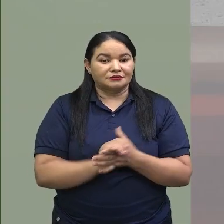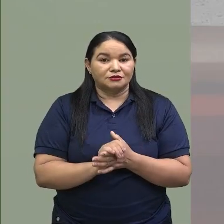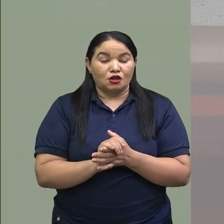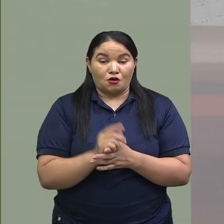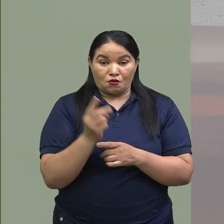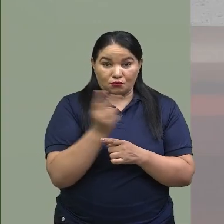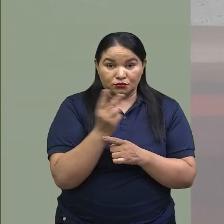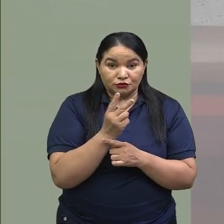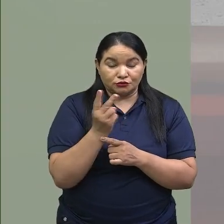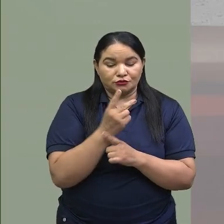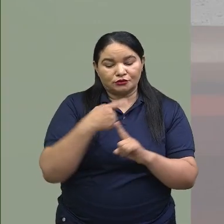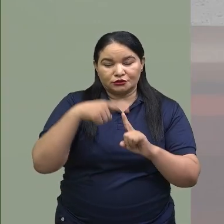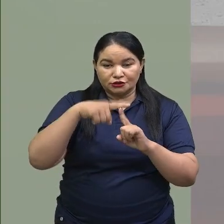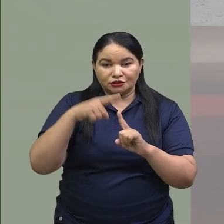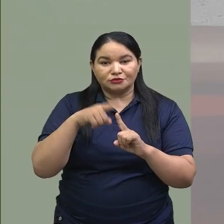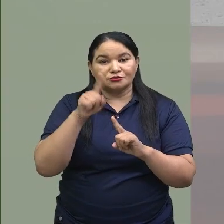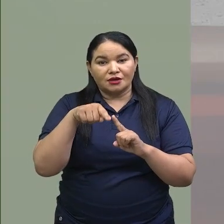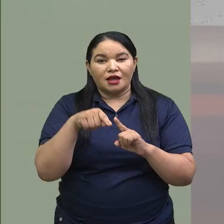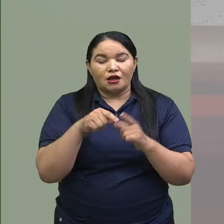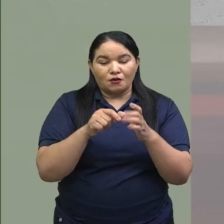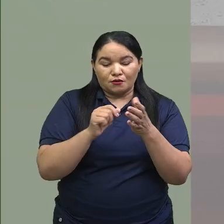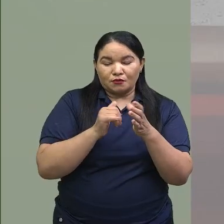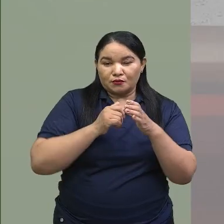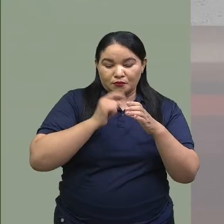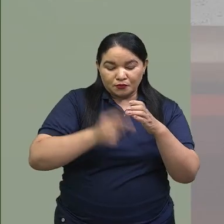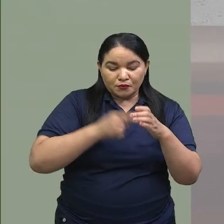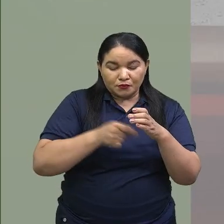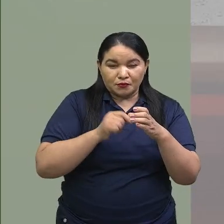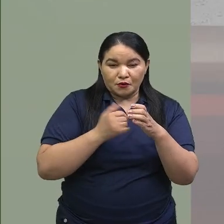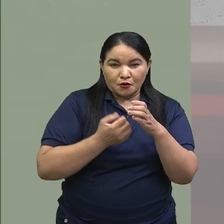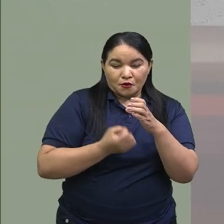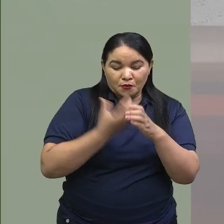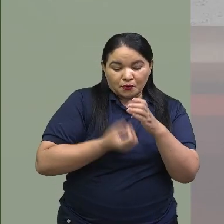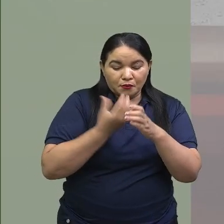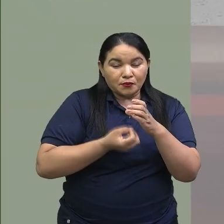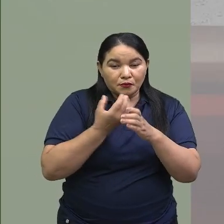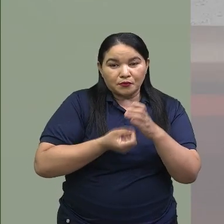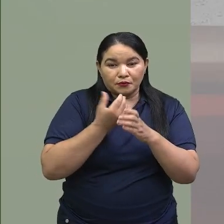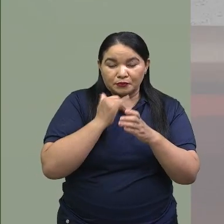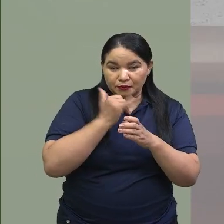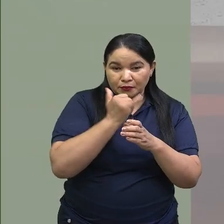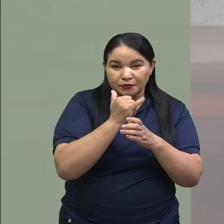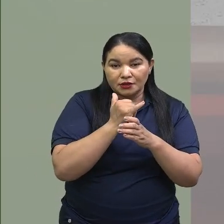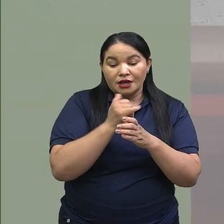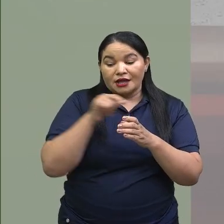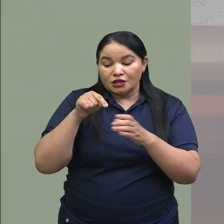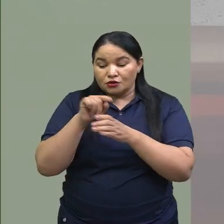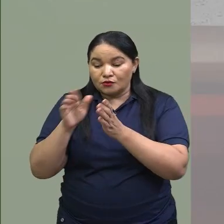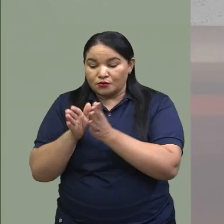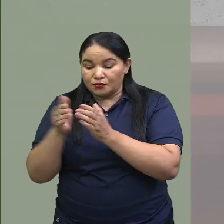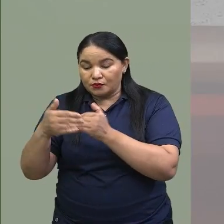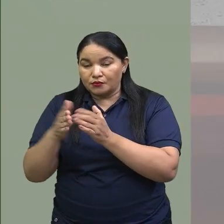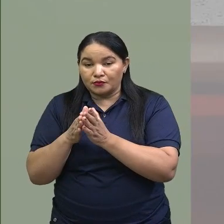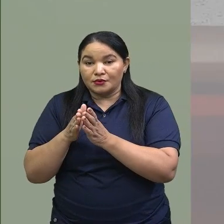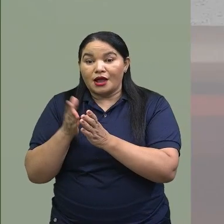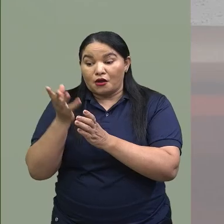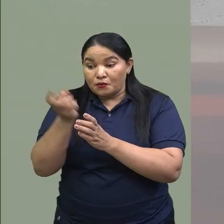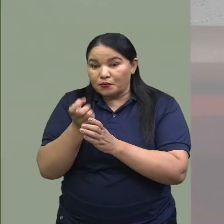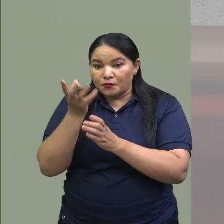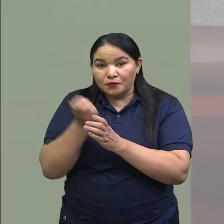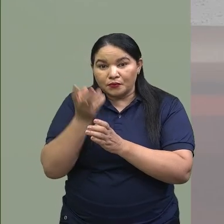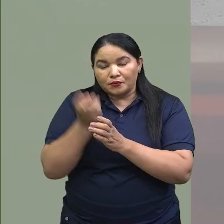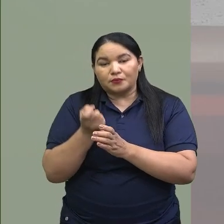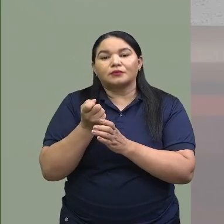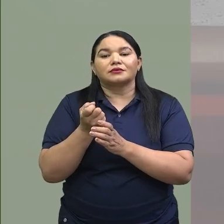já percebe que ele vai gerar. E os receptores, ele vai consumir essa